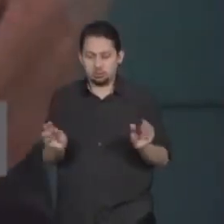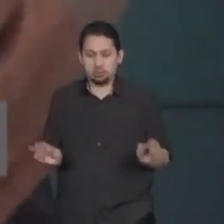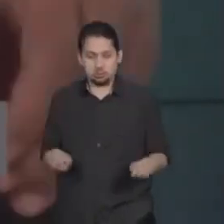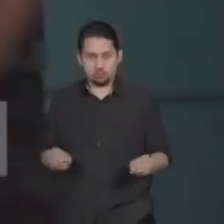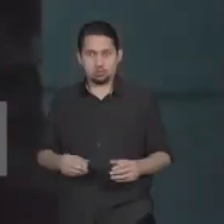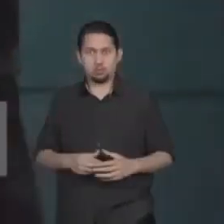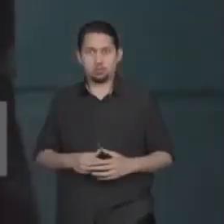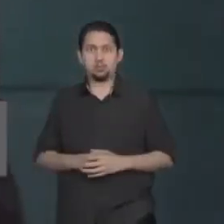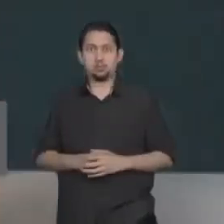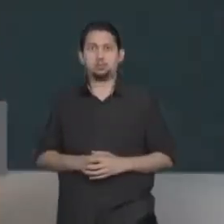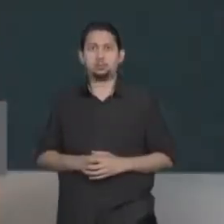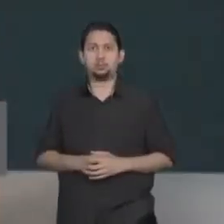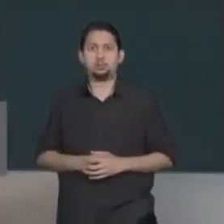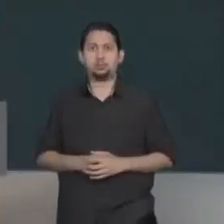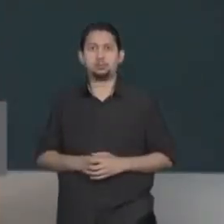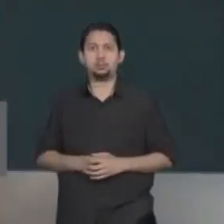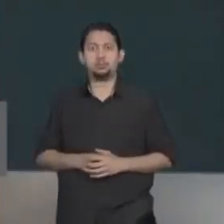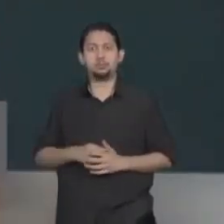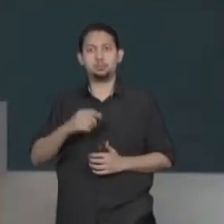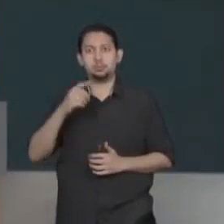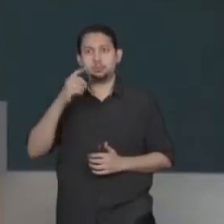pernas.